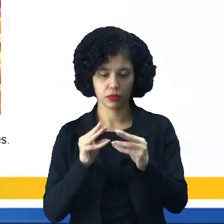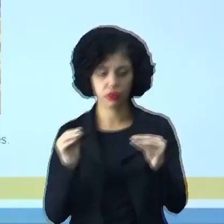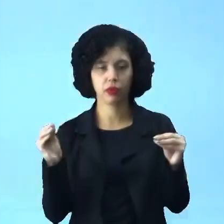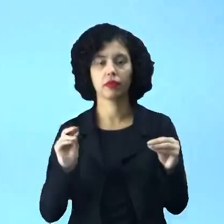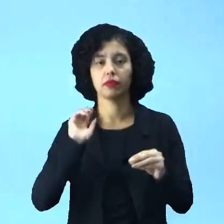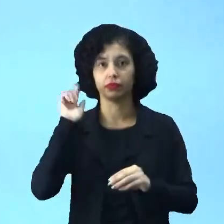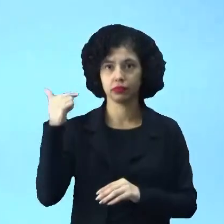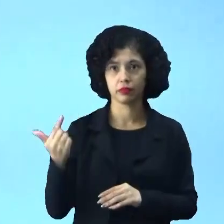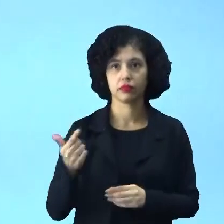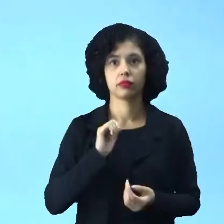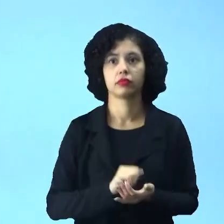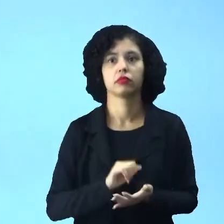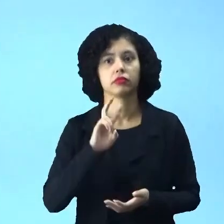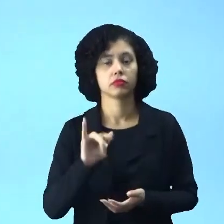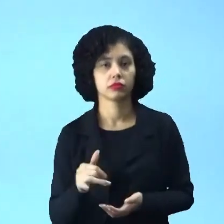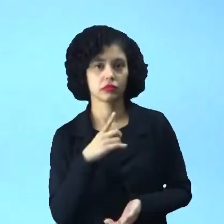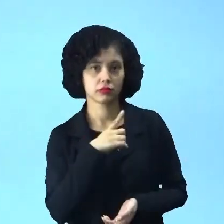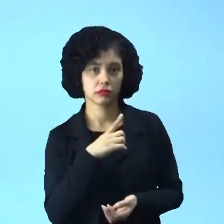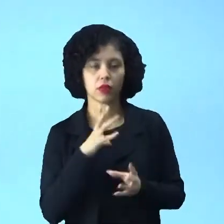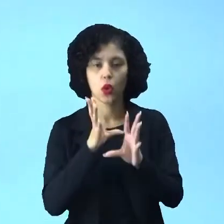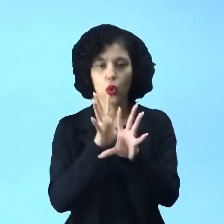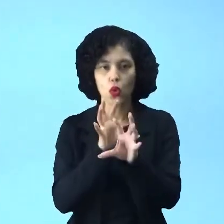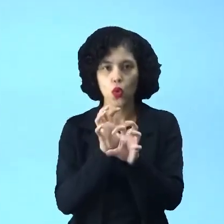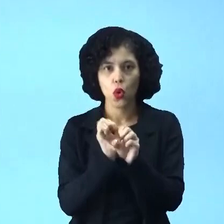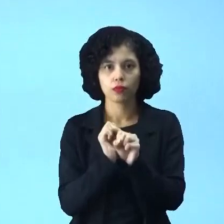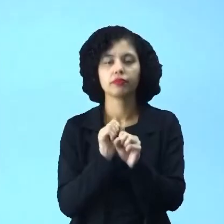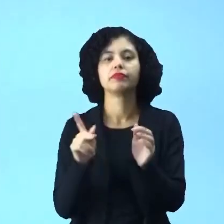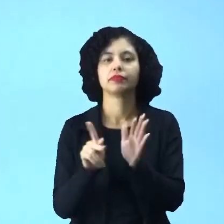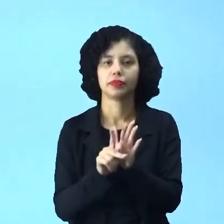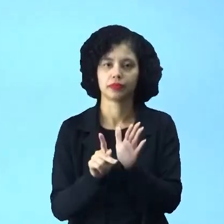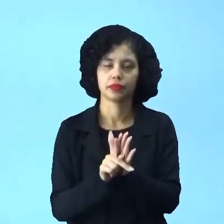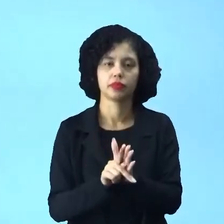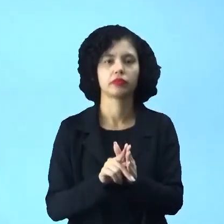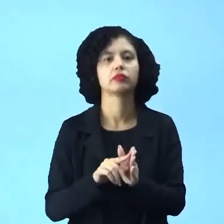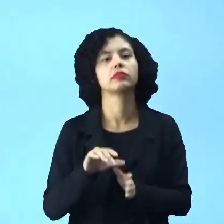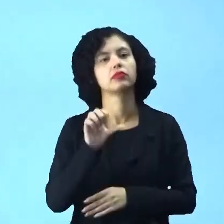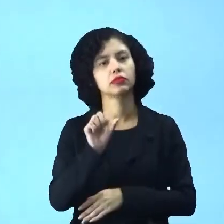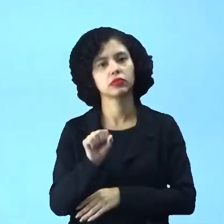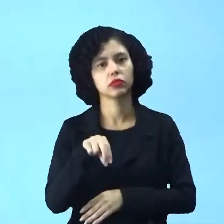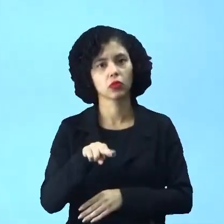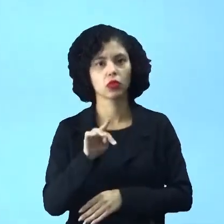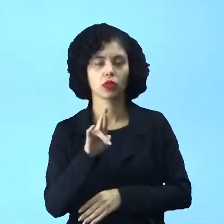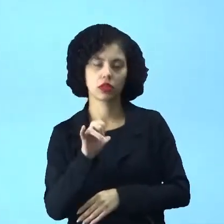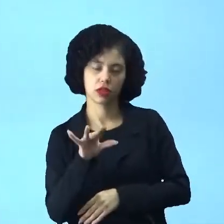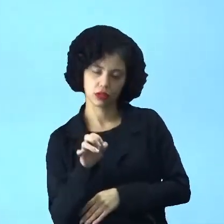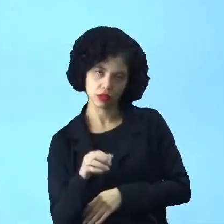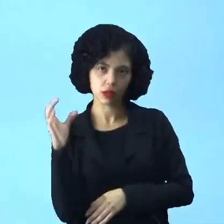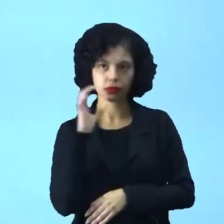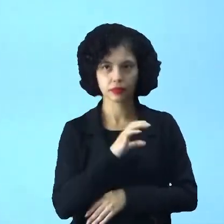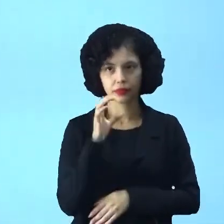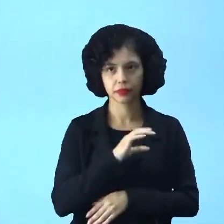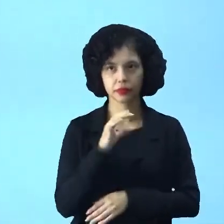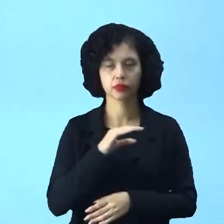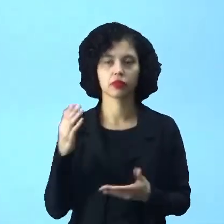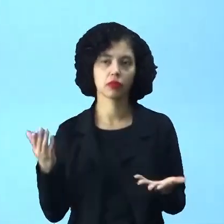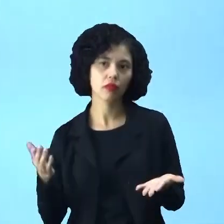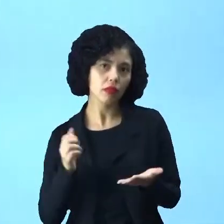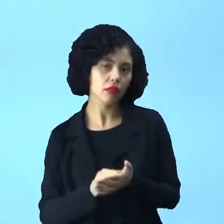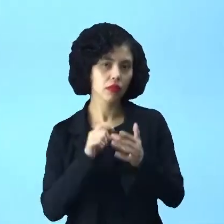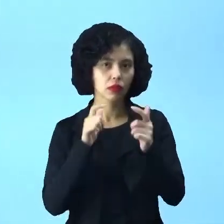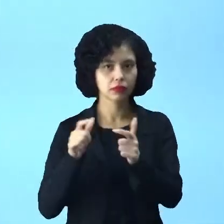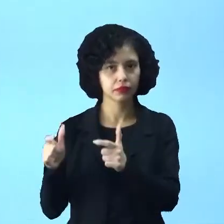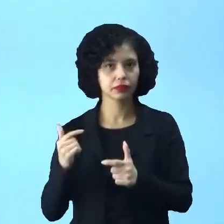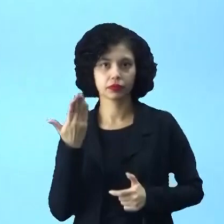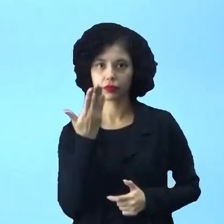É lá que vai ocorrer a absorção dos nutrientes. É lá que vai ter as chamadas microvilosidades ou vilosidades, onde